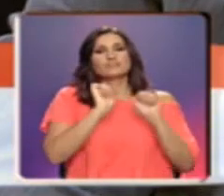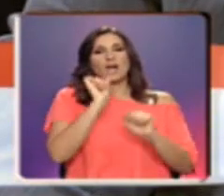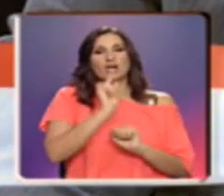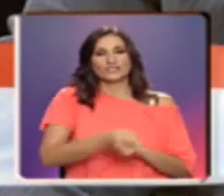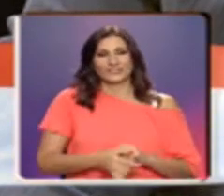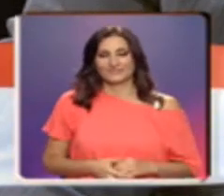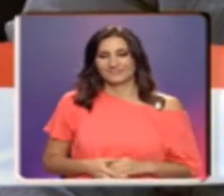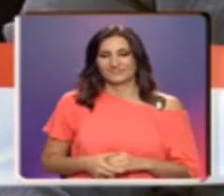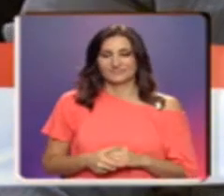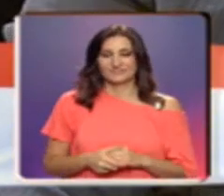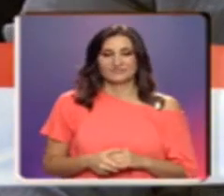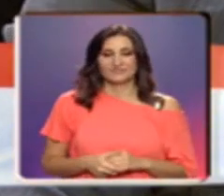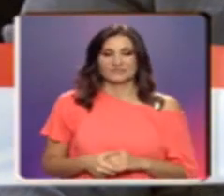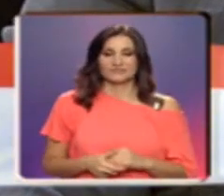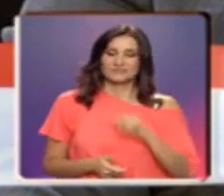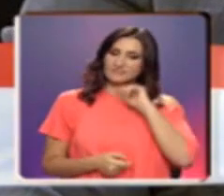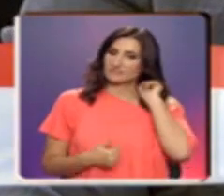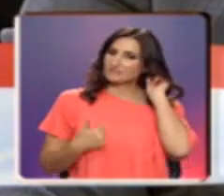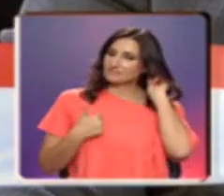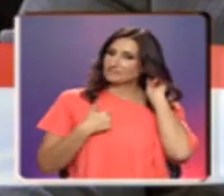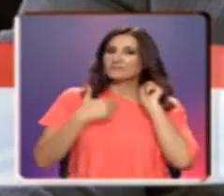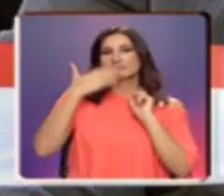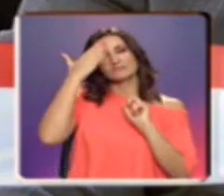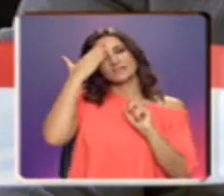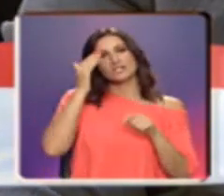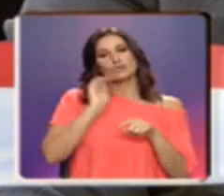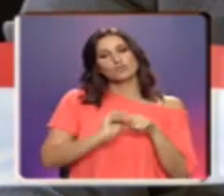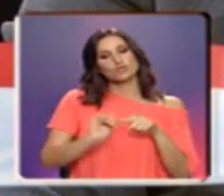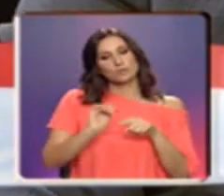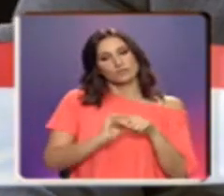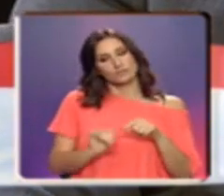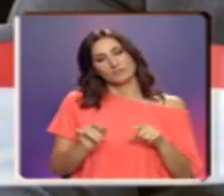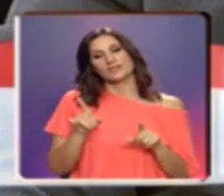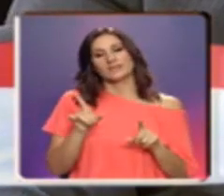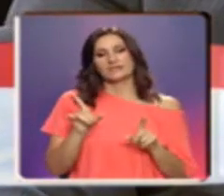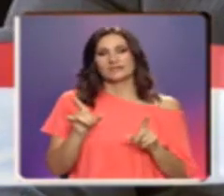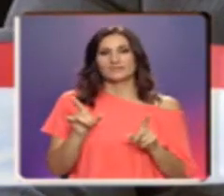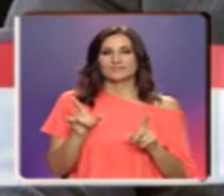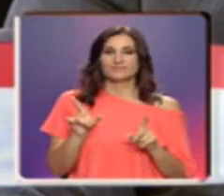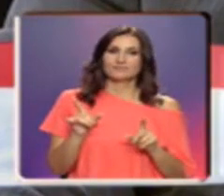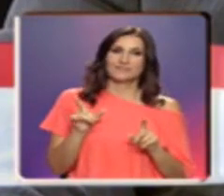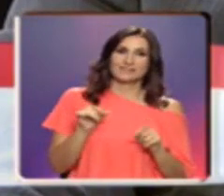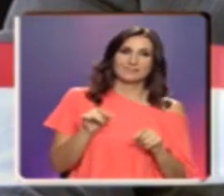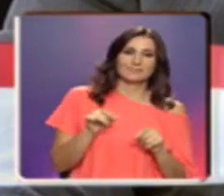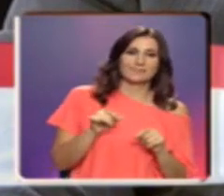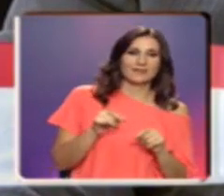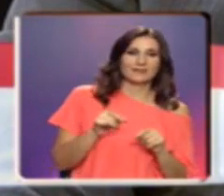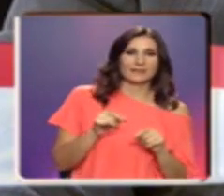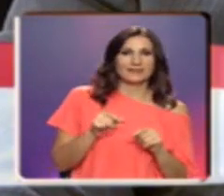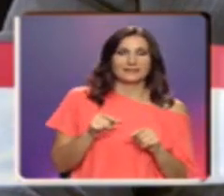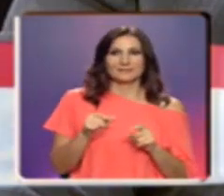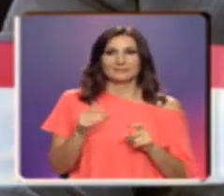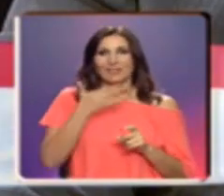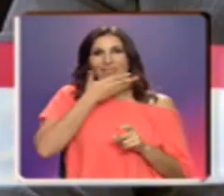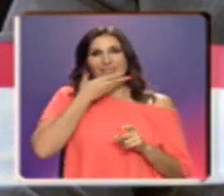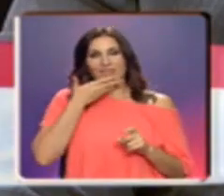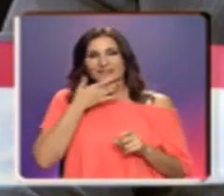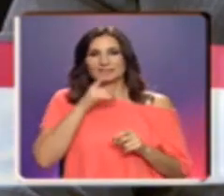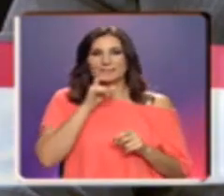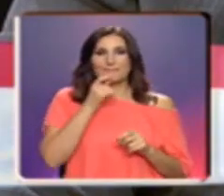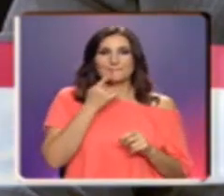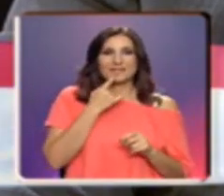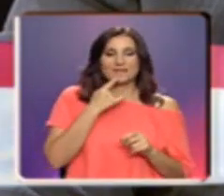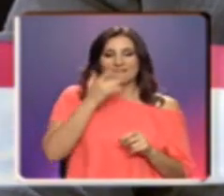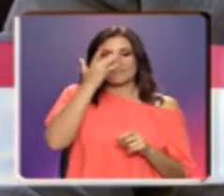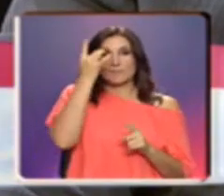Eu acho que tenho a sorte e também o engenho de ter tido a capacidade de